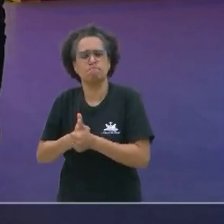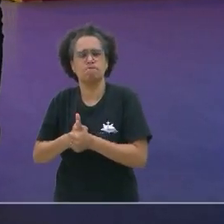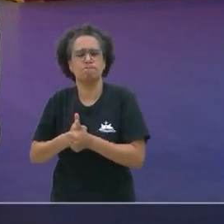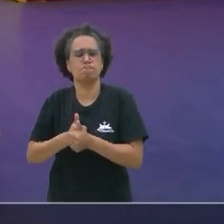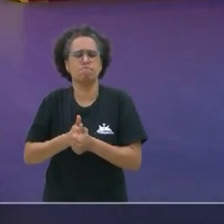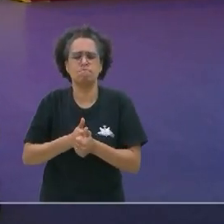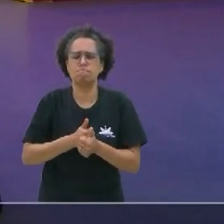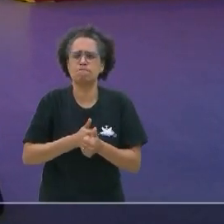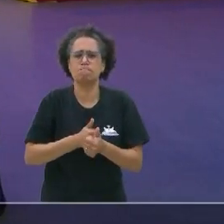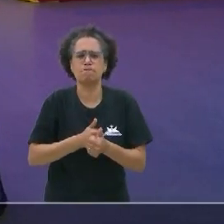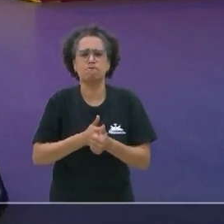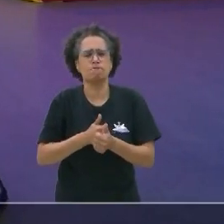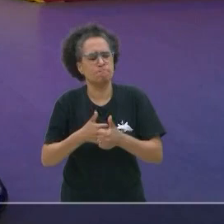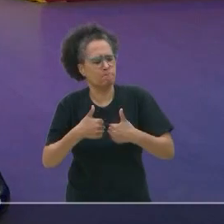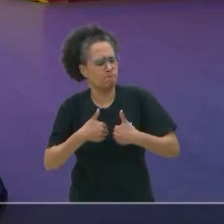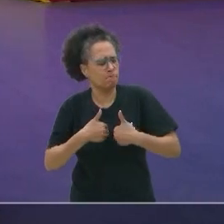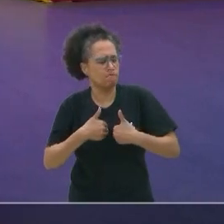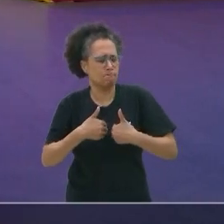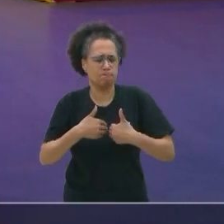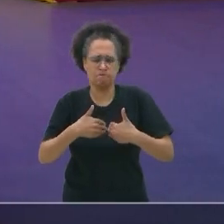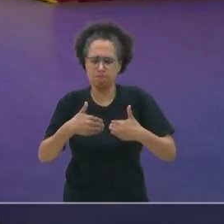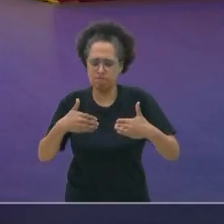Eu abro todo o meu ser.